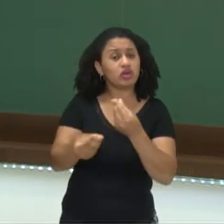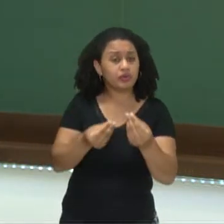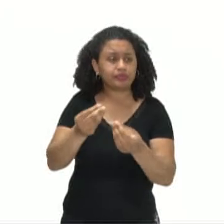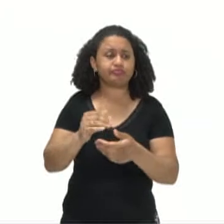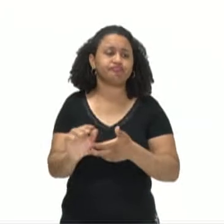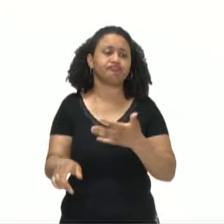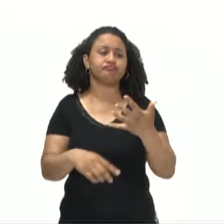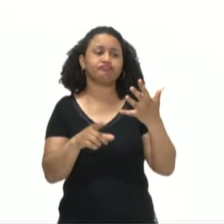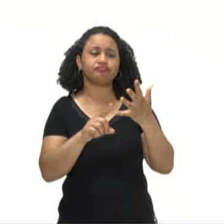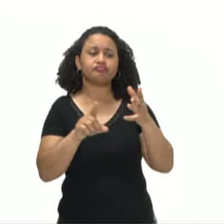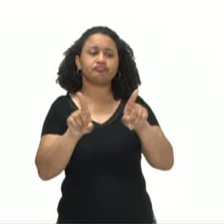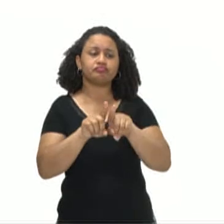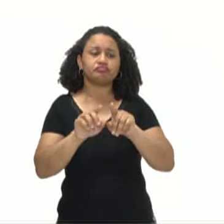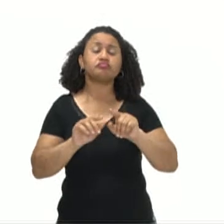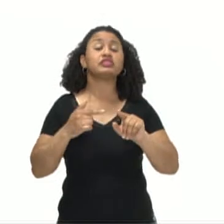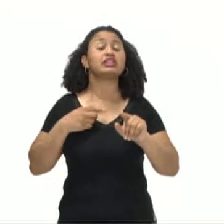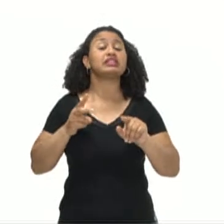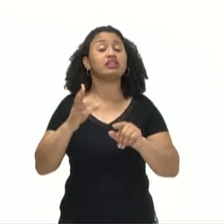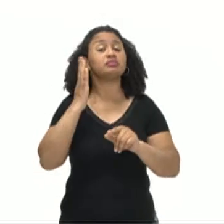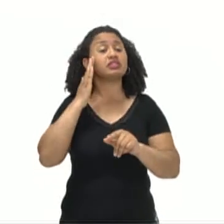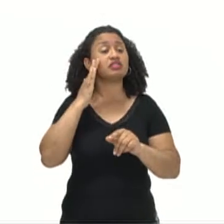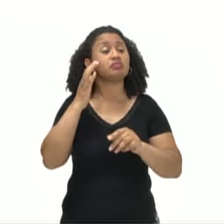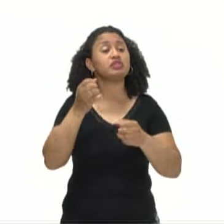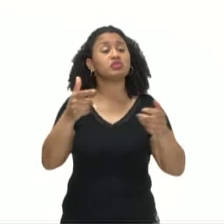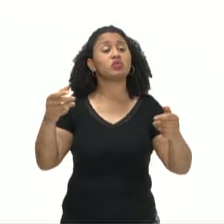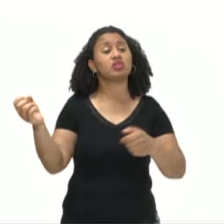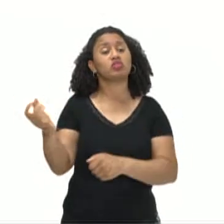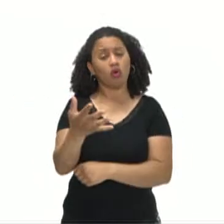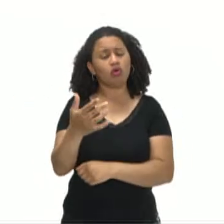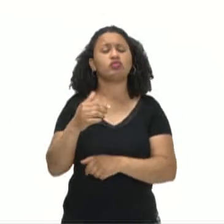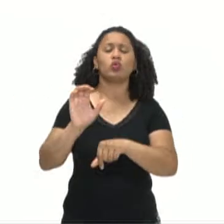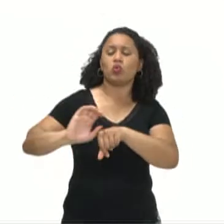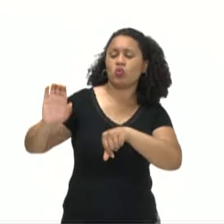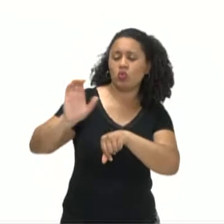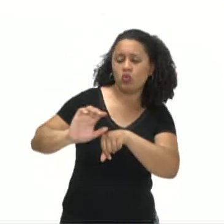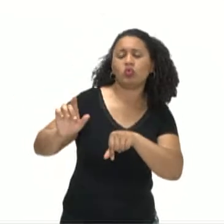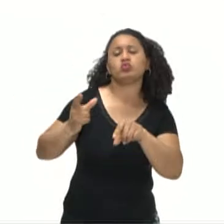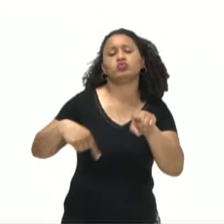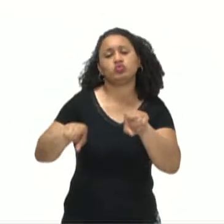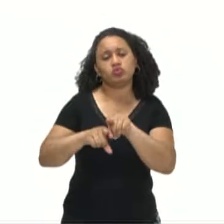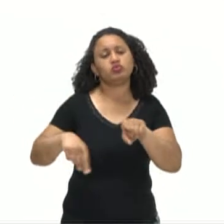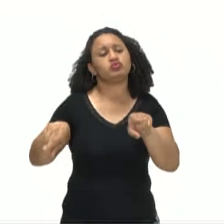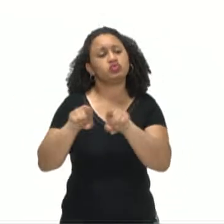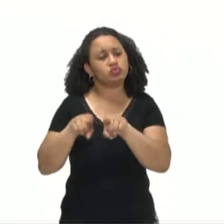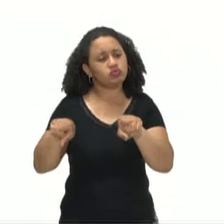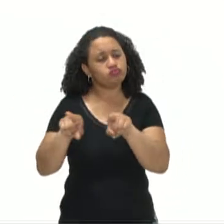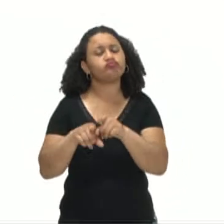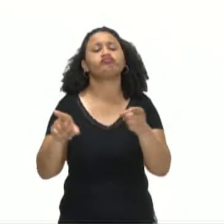eles. Mantenha-se atualizado. Sempre. Faça cursos,